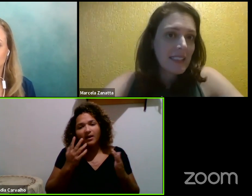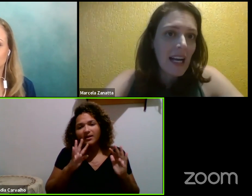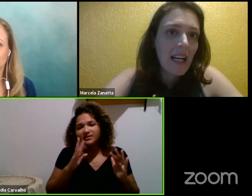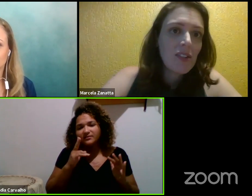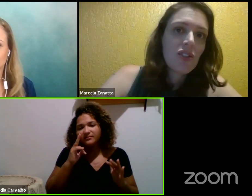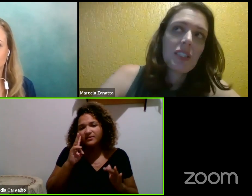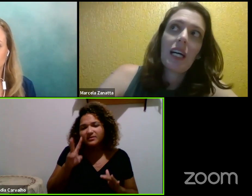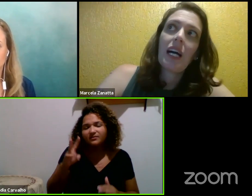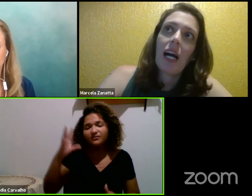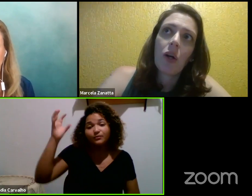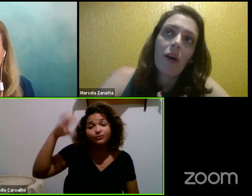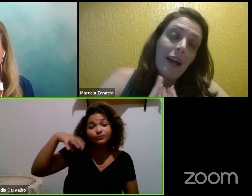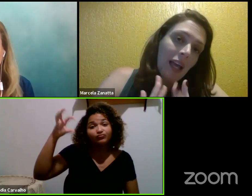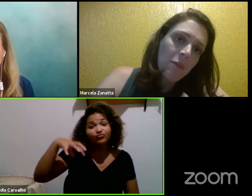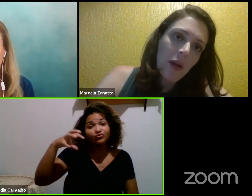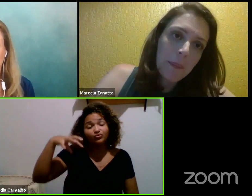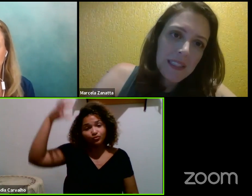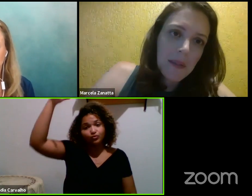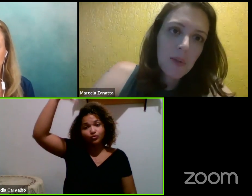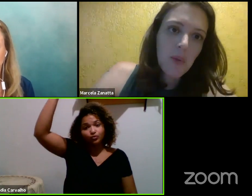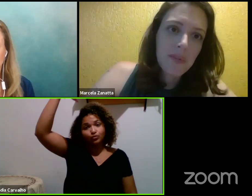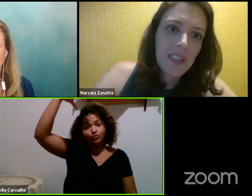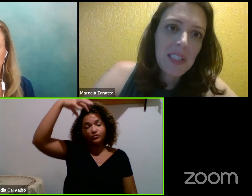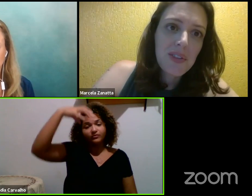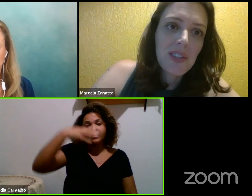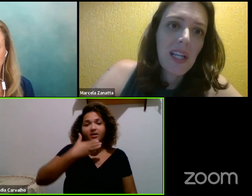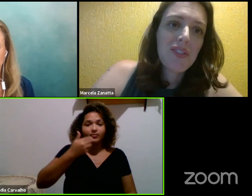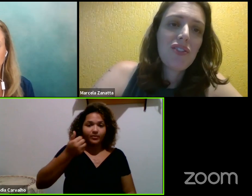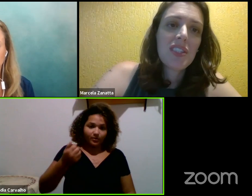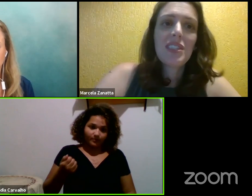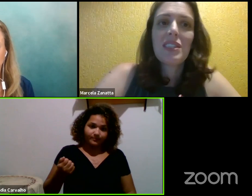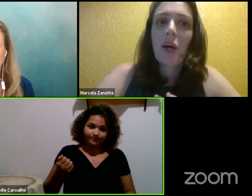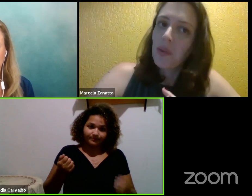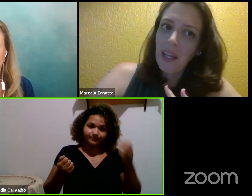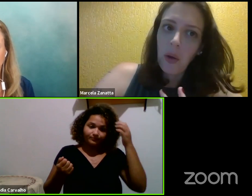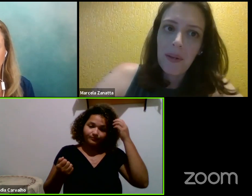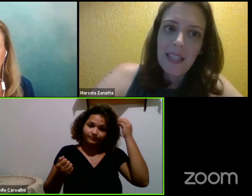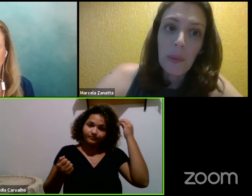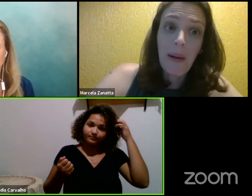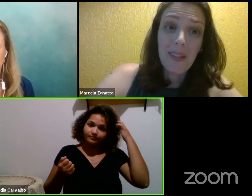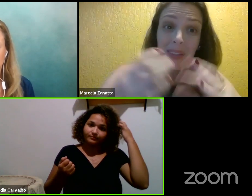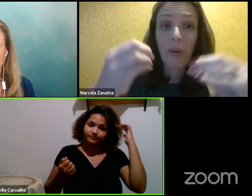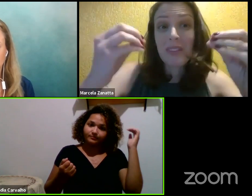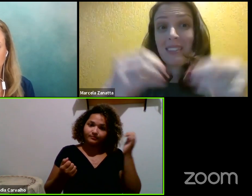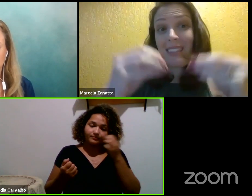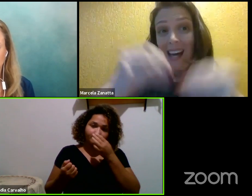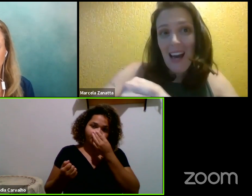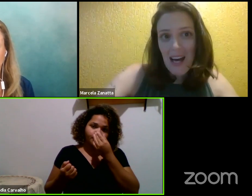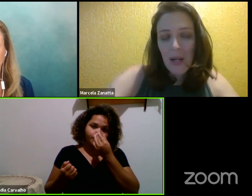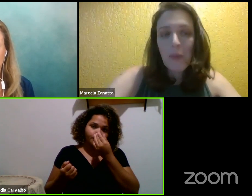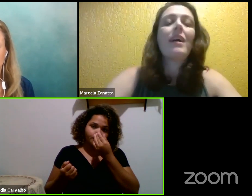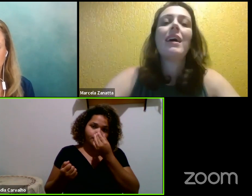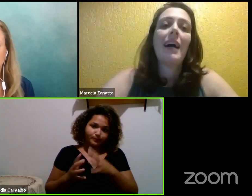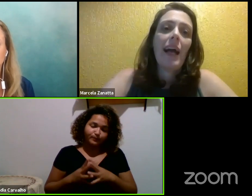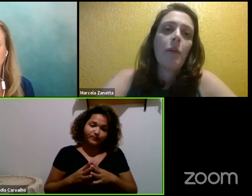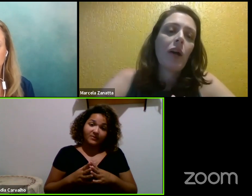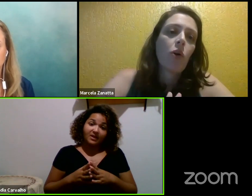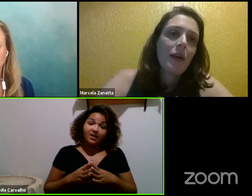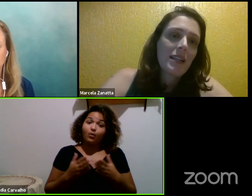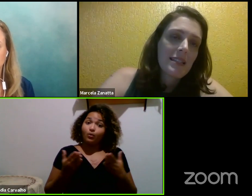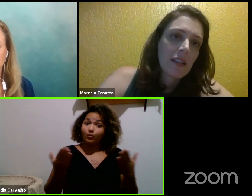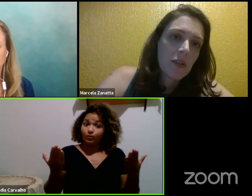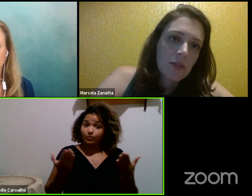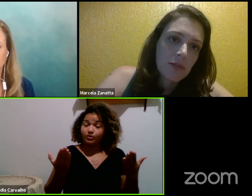na verdade, agora, em meio à pandemia do Covid, a gente não tem recomendado o parto acontecer na água. É